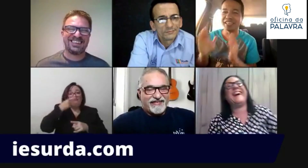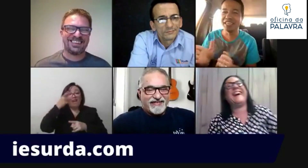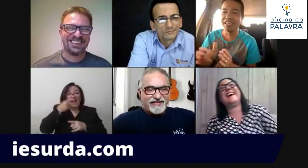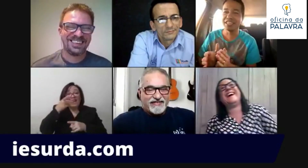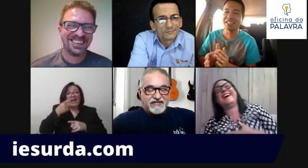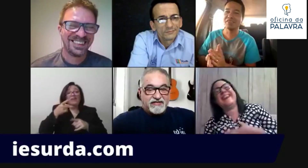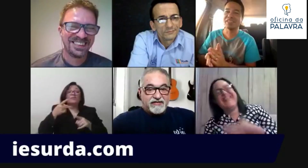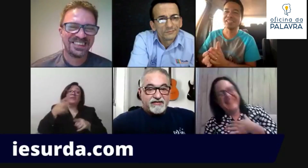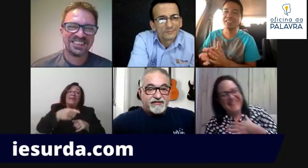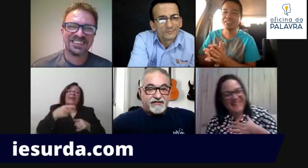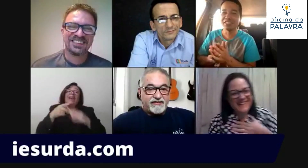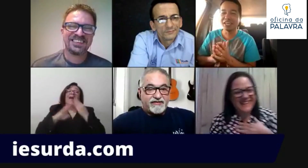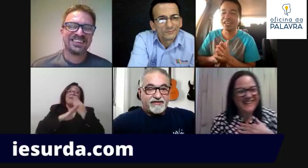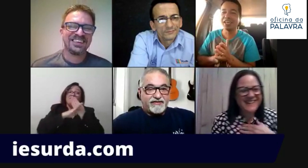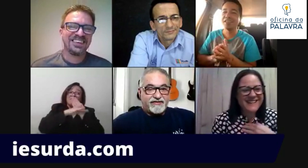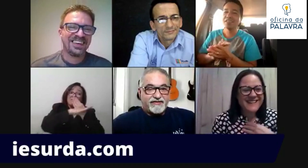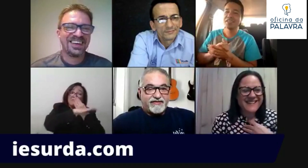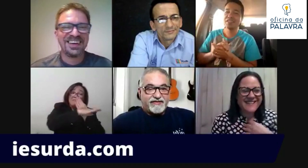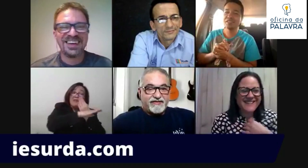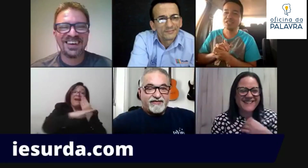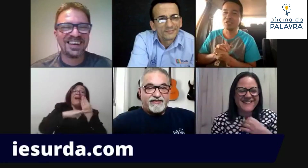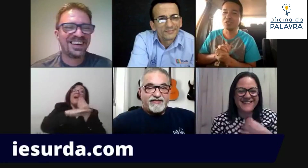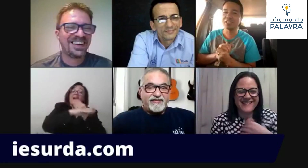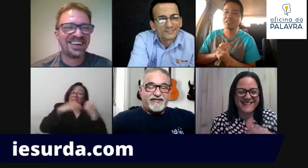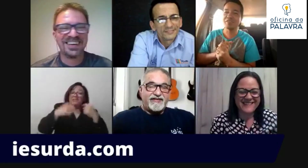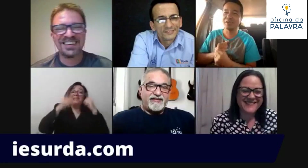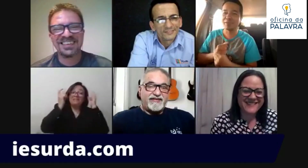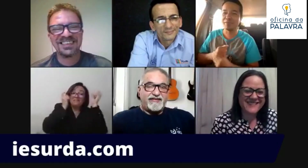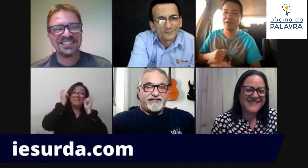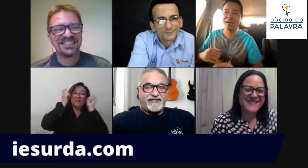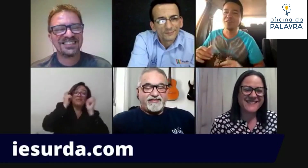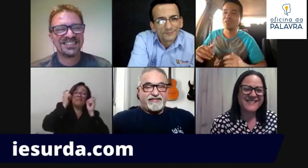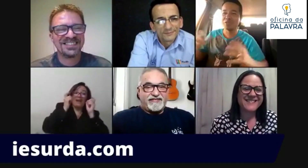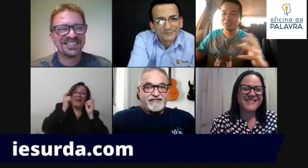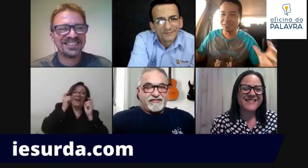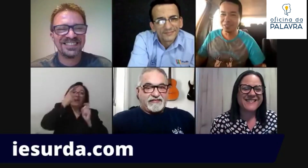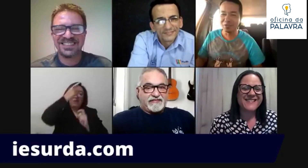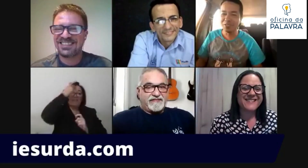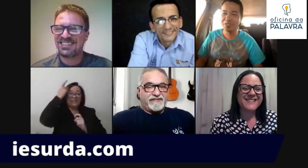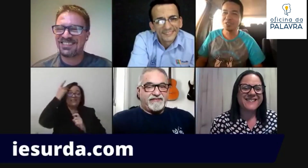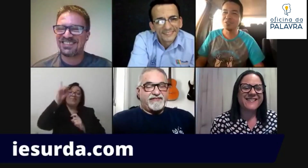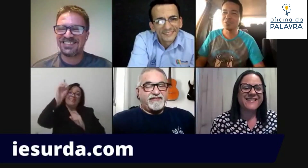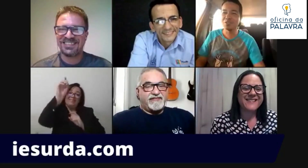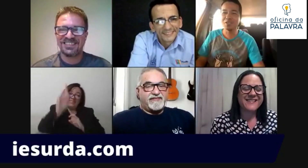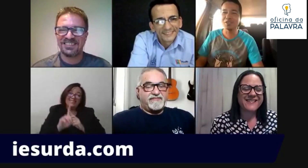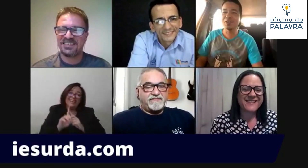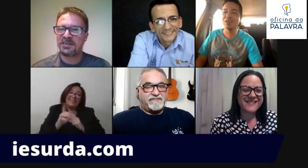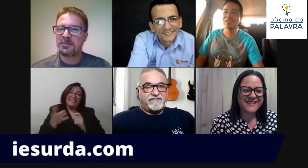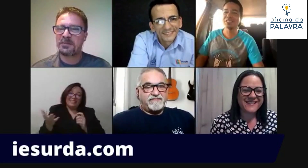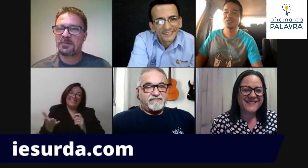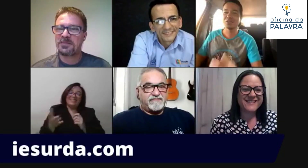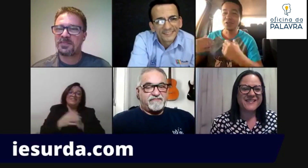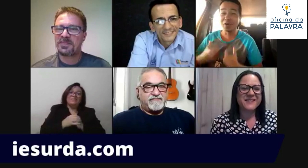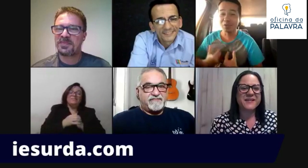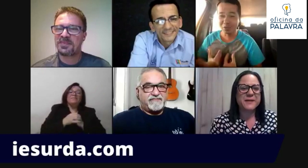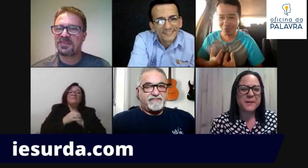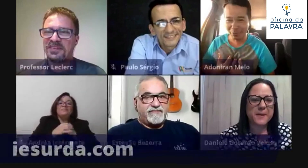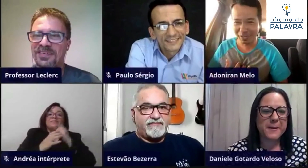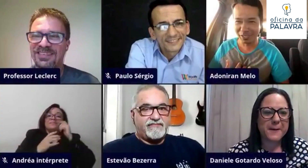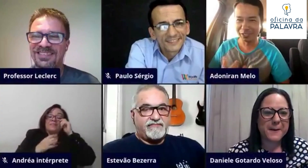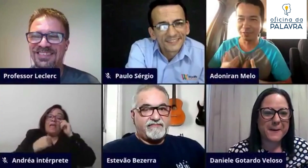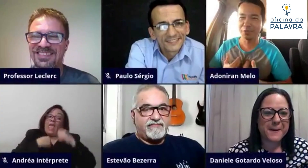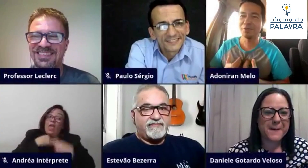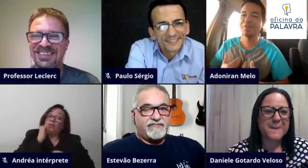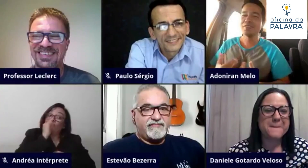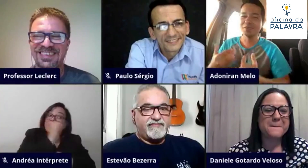Não é a Dani que está falando, tá? Diretor de outras instituições teológicas, sou eu que